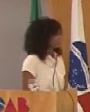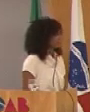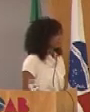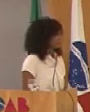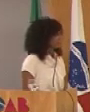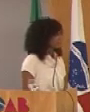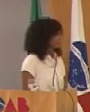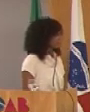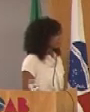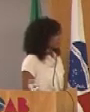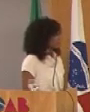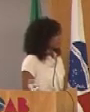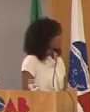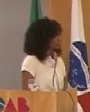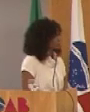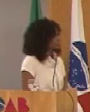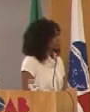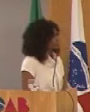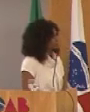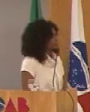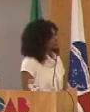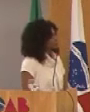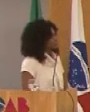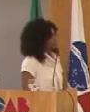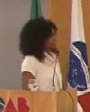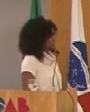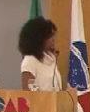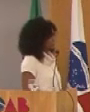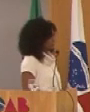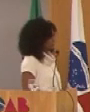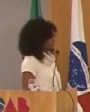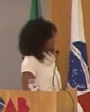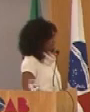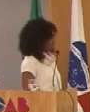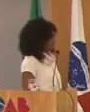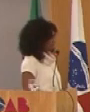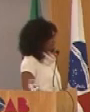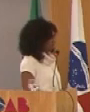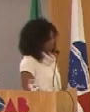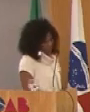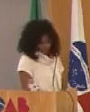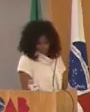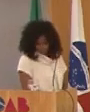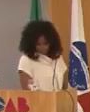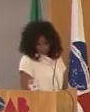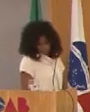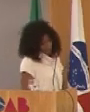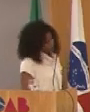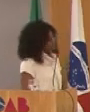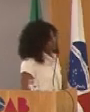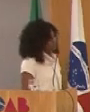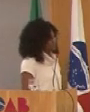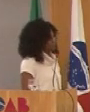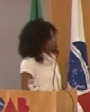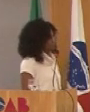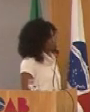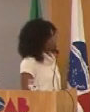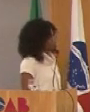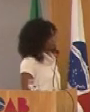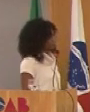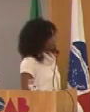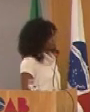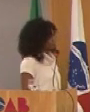de forma mais violenta, não tendo direito ao seu próprio corpo, ao seu amor e à sua